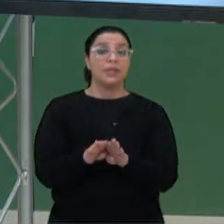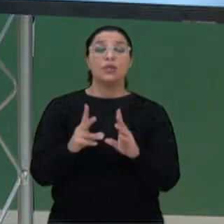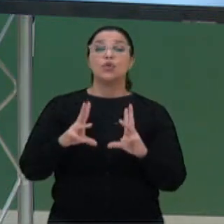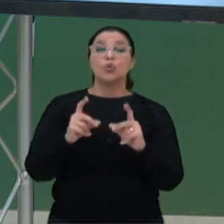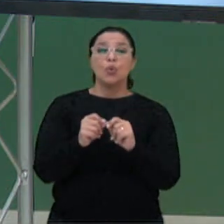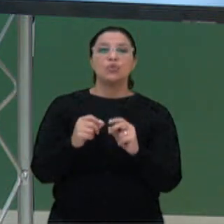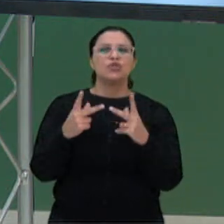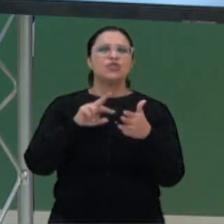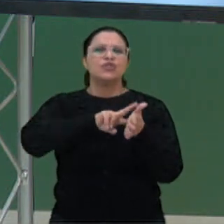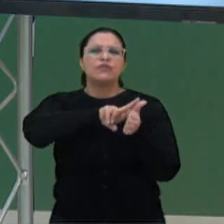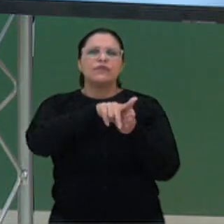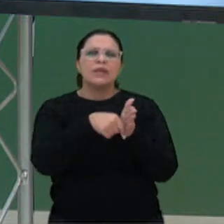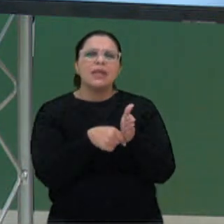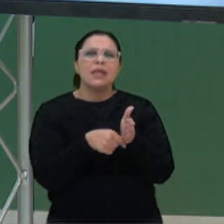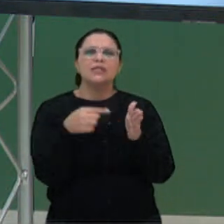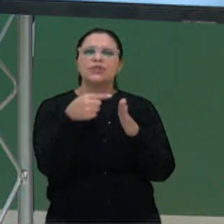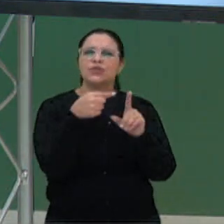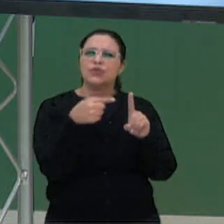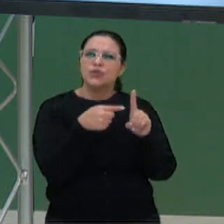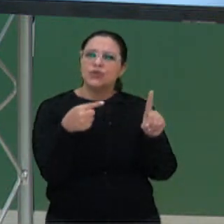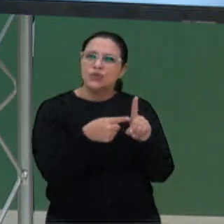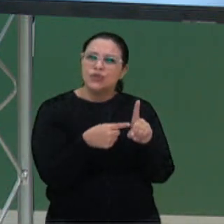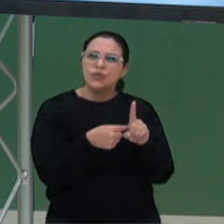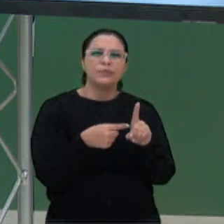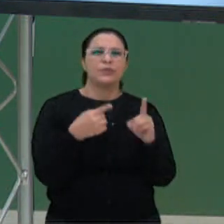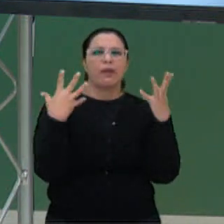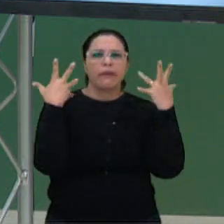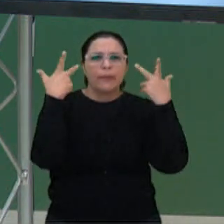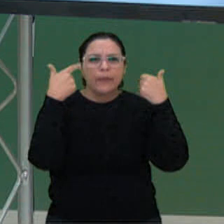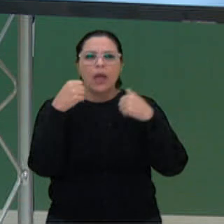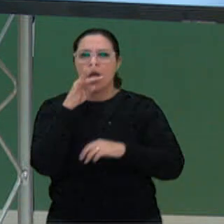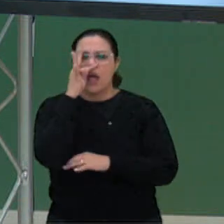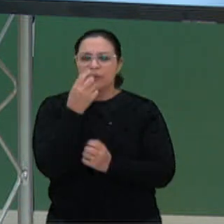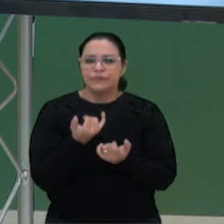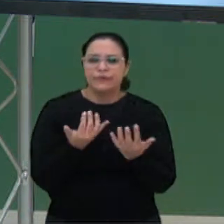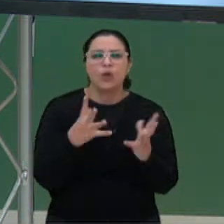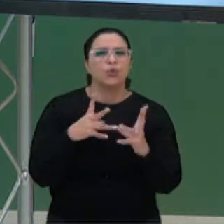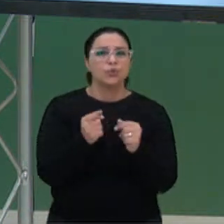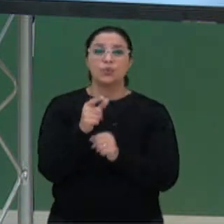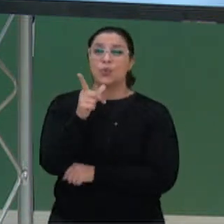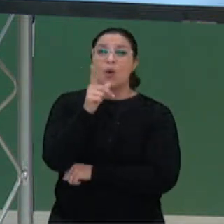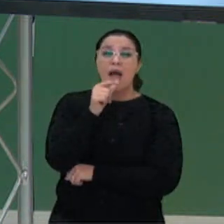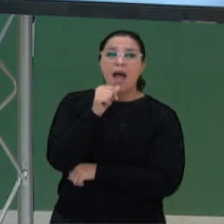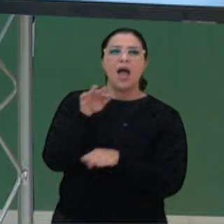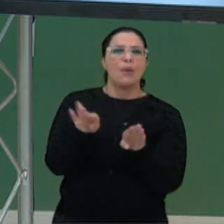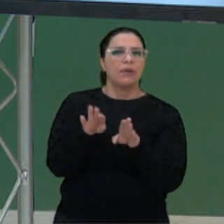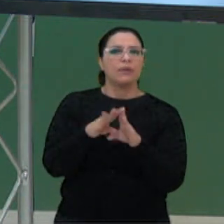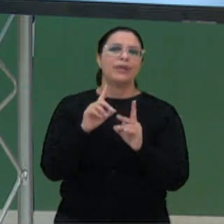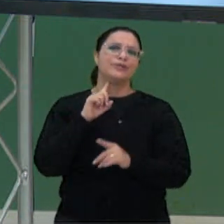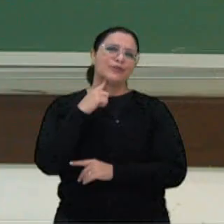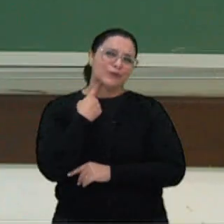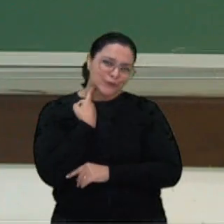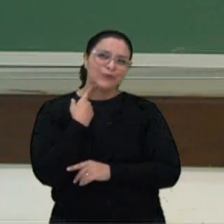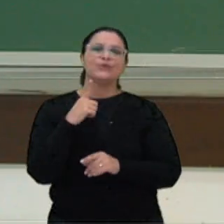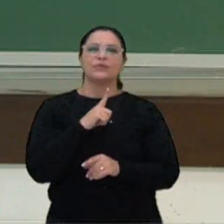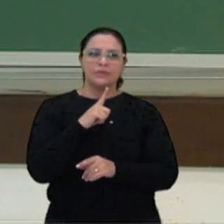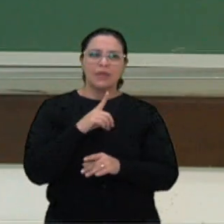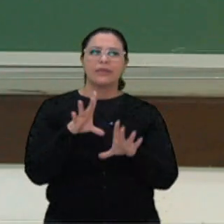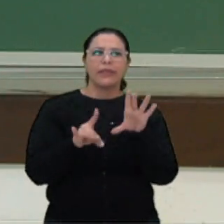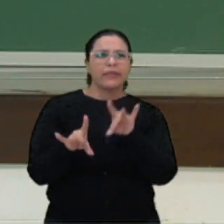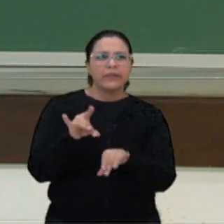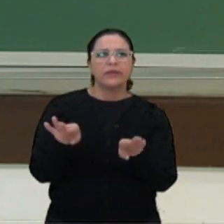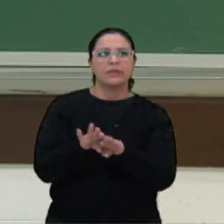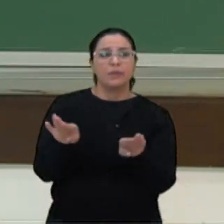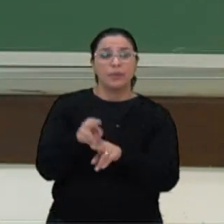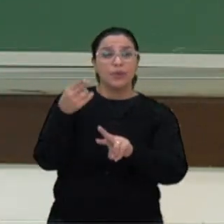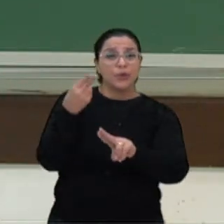de diferentes espécies. Então, a gente vai ter uma influência muito grande da água aqui, do curso d'água que é contaminado